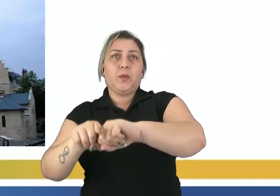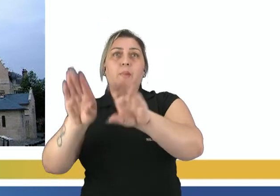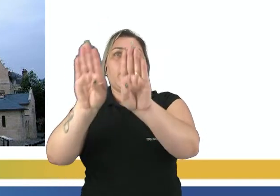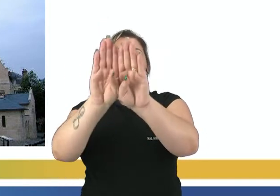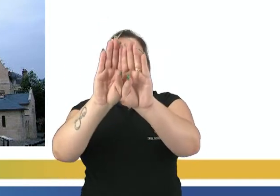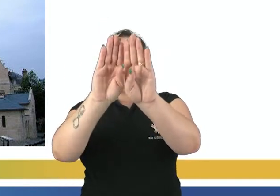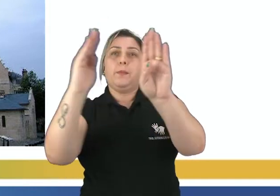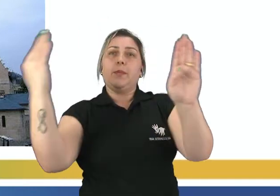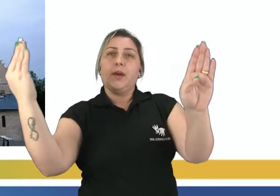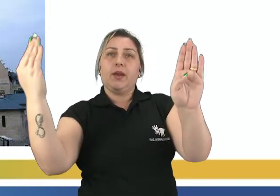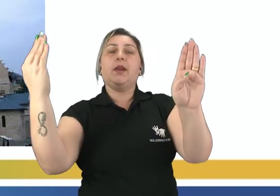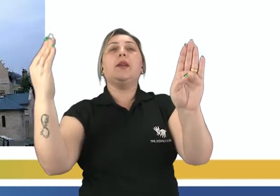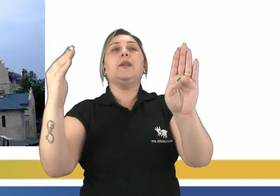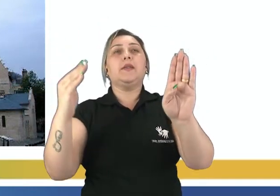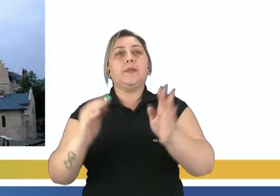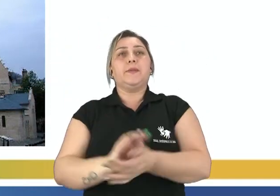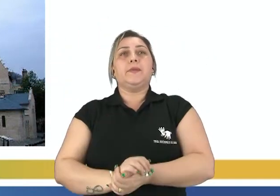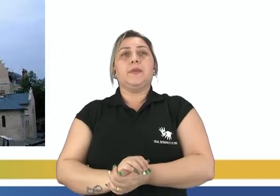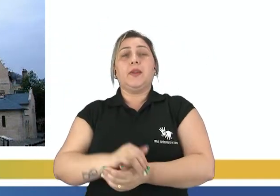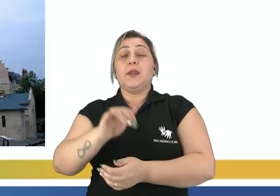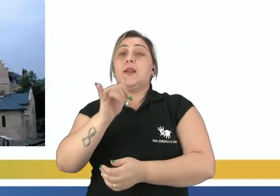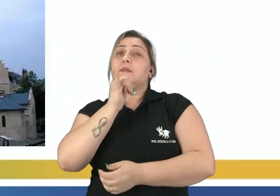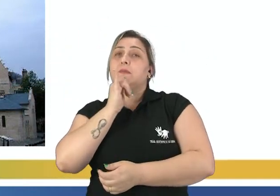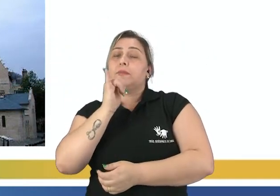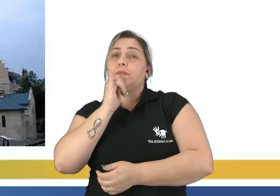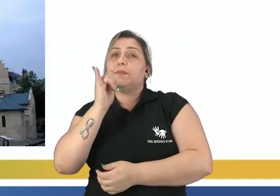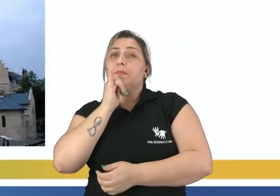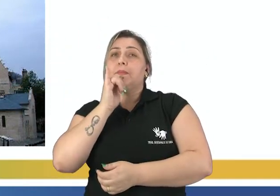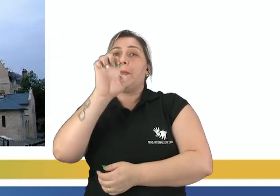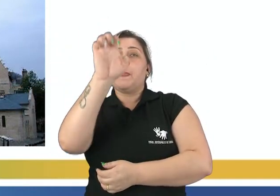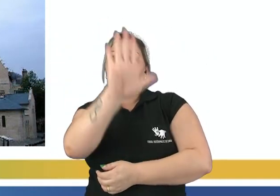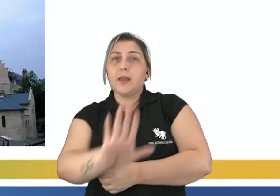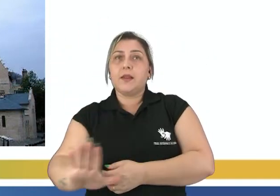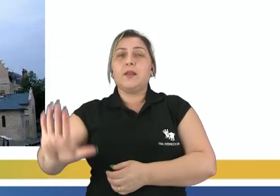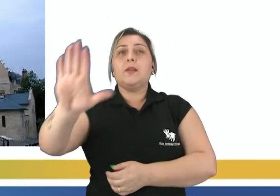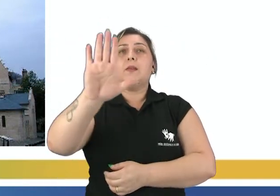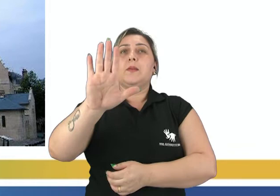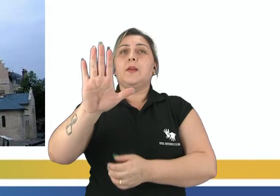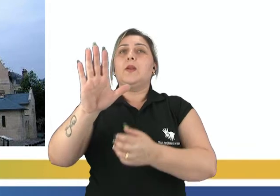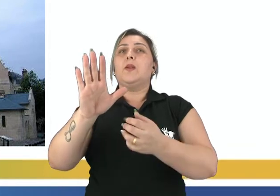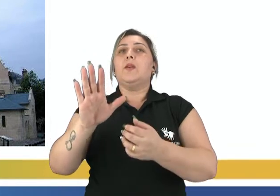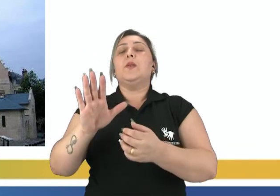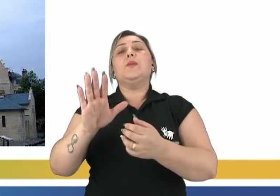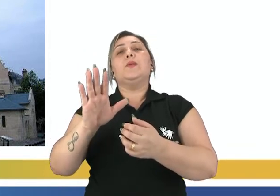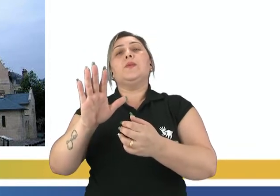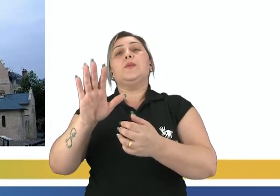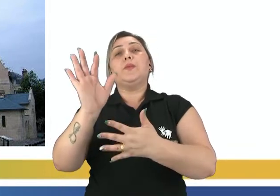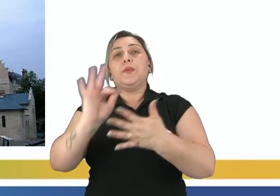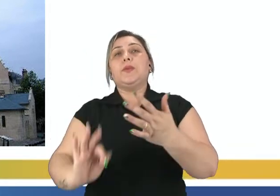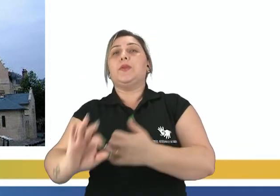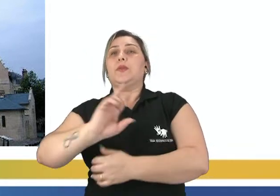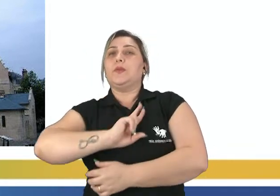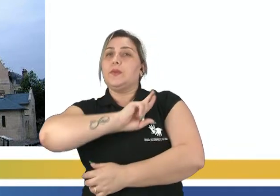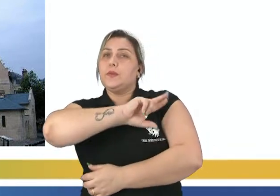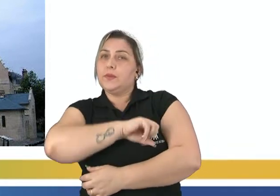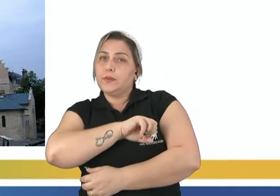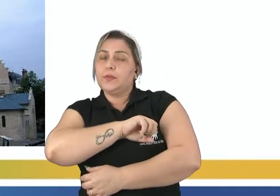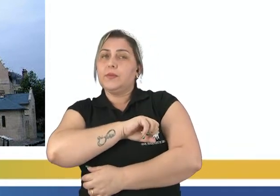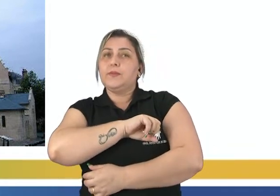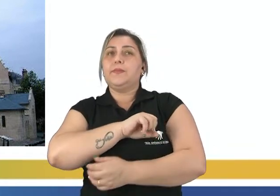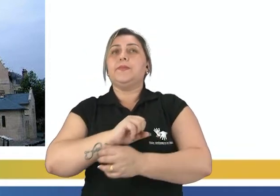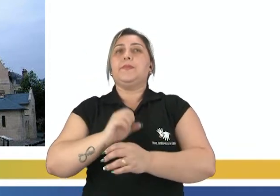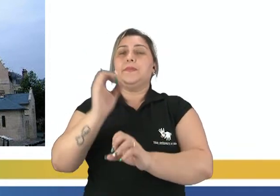paredes expressas. E aí tem um exemplo de uma igreja europeia com estilo romântico, certo? Então, essa arquitetura